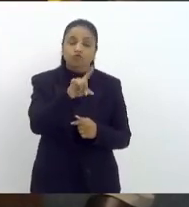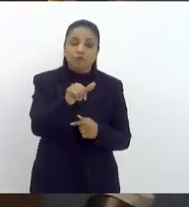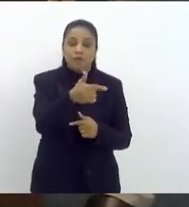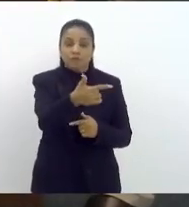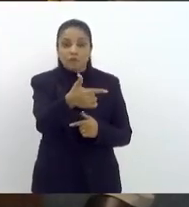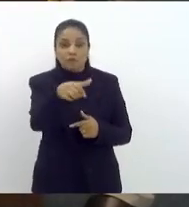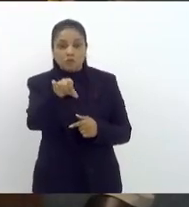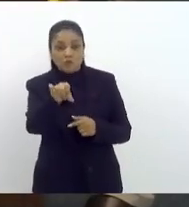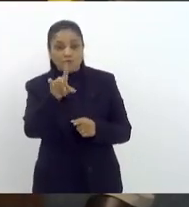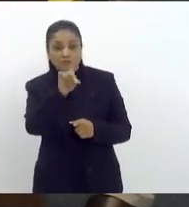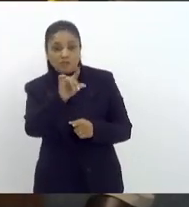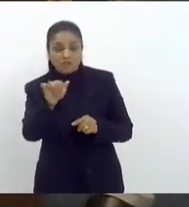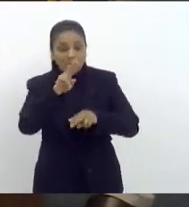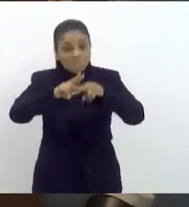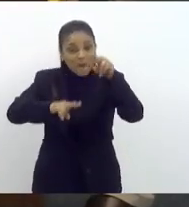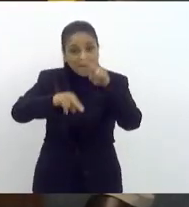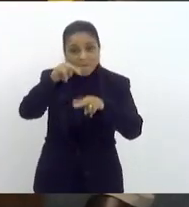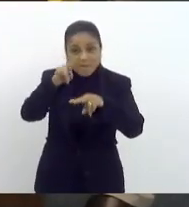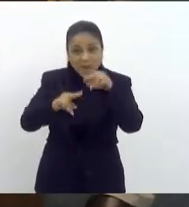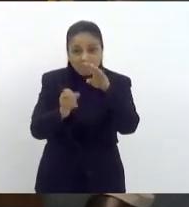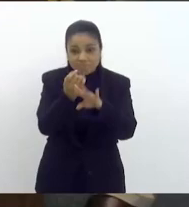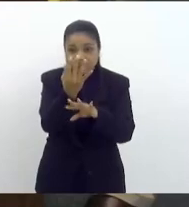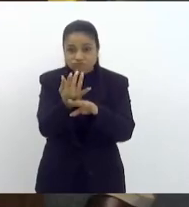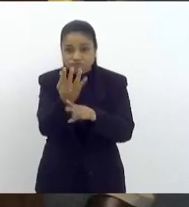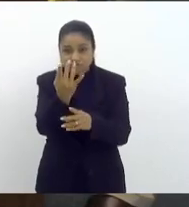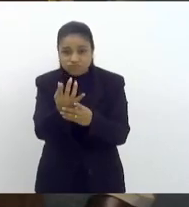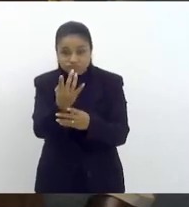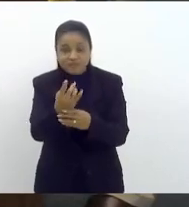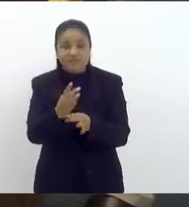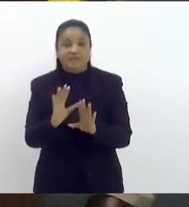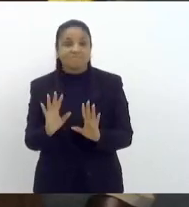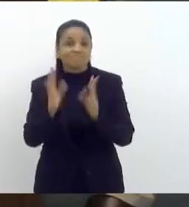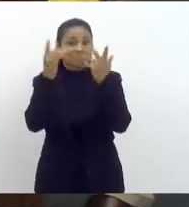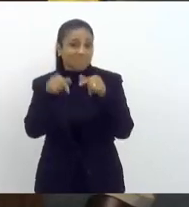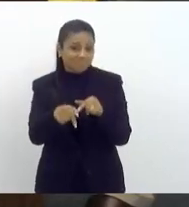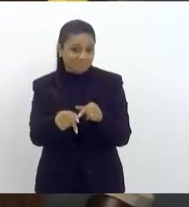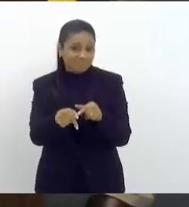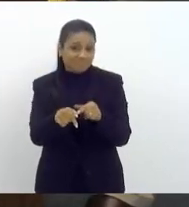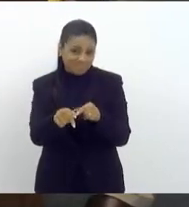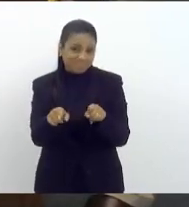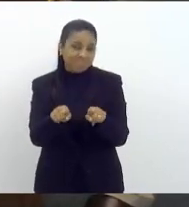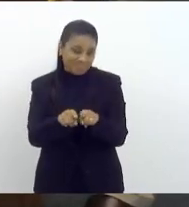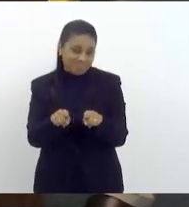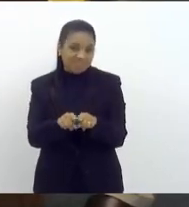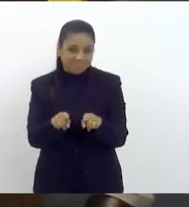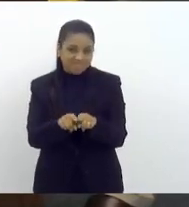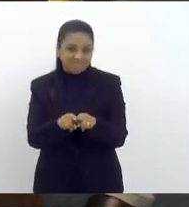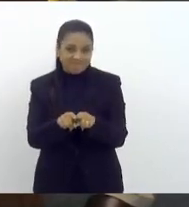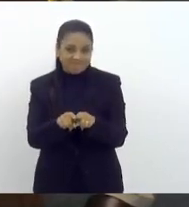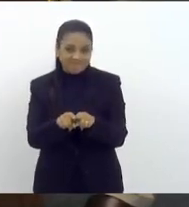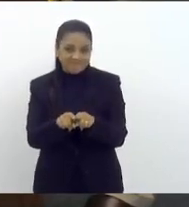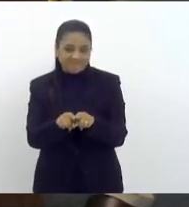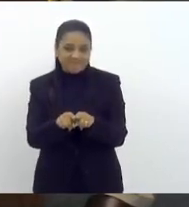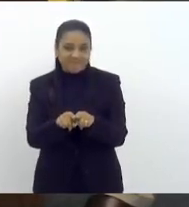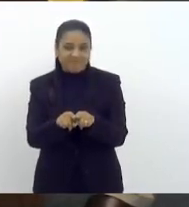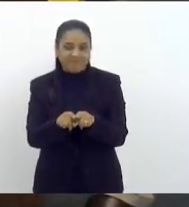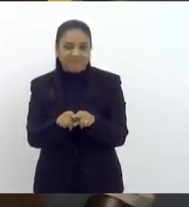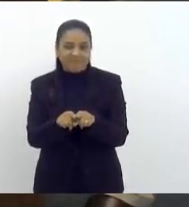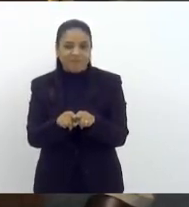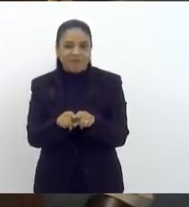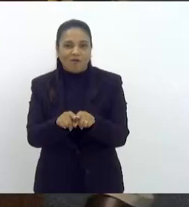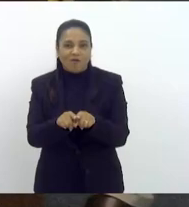e os dias das fogueiras em geral também se comemora o orixá